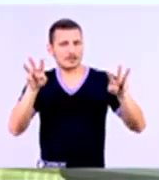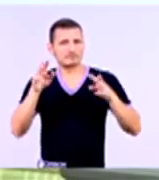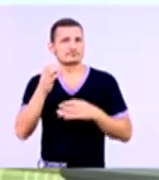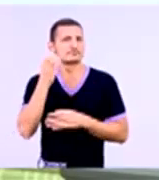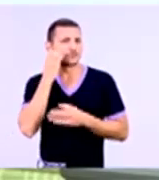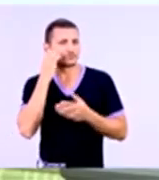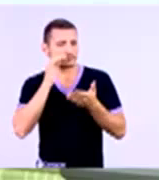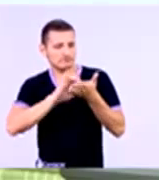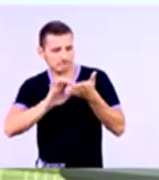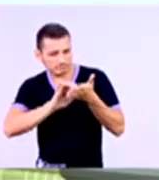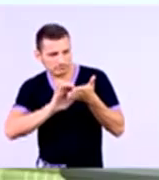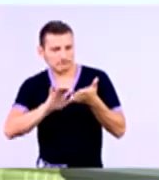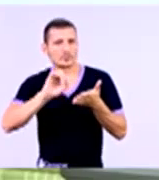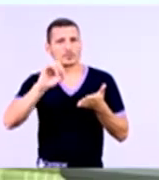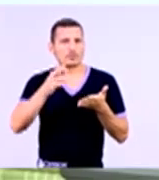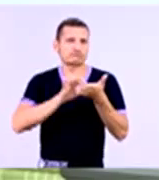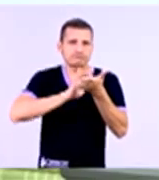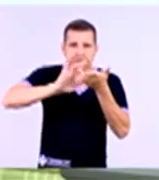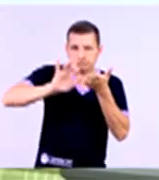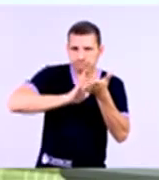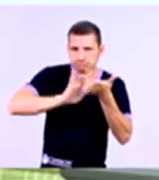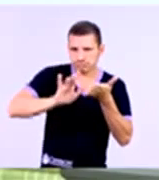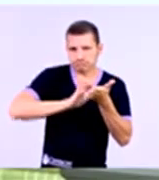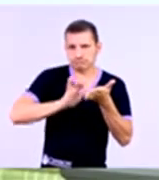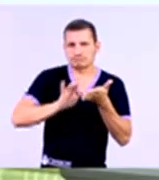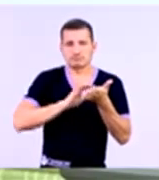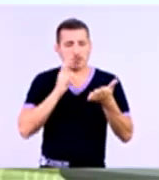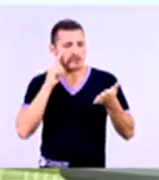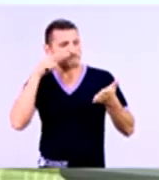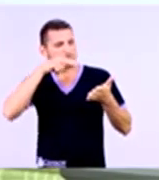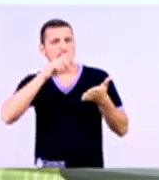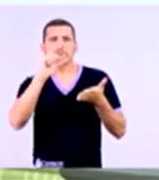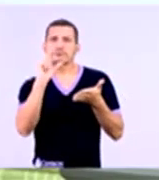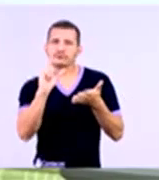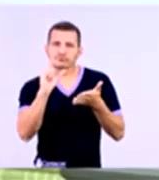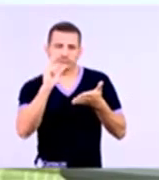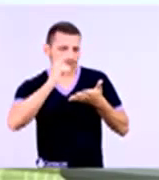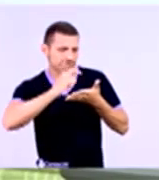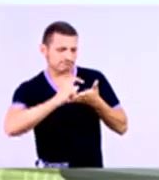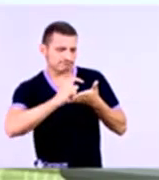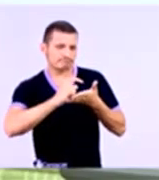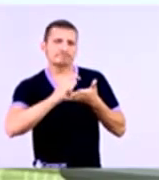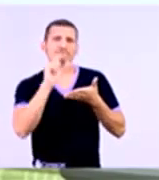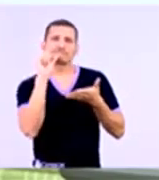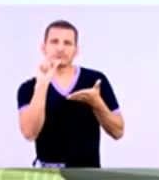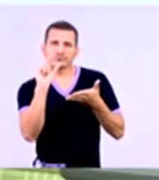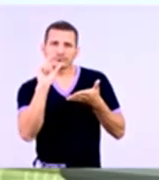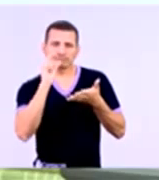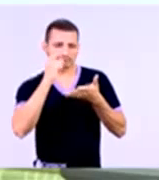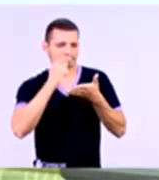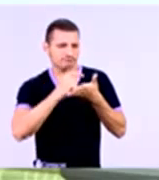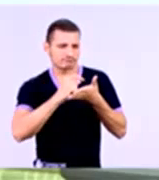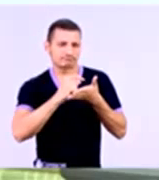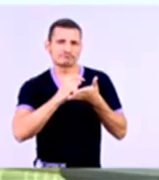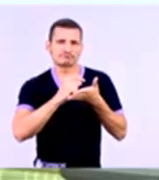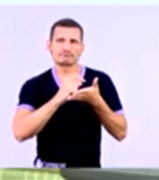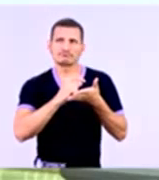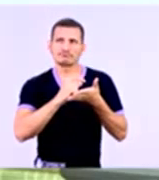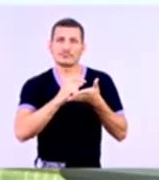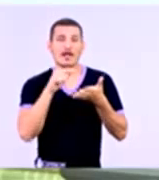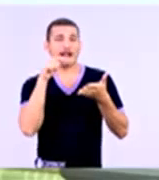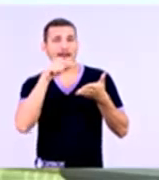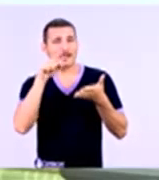um smartphone, e verem uma telinha pequena, com caracteres pequenos, que a tela foi então